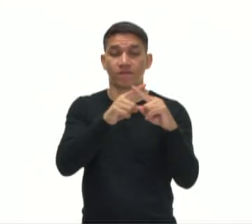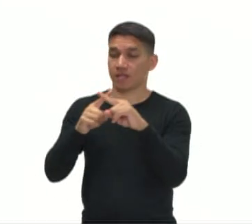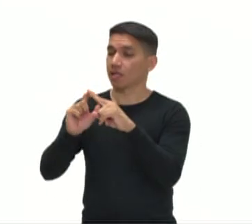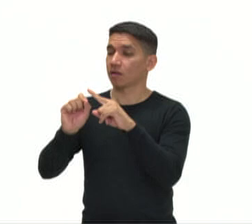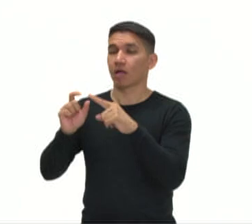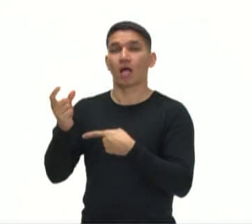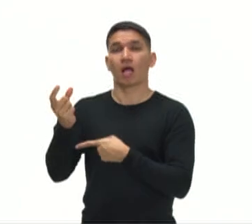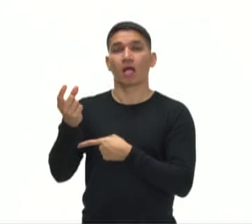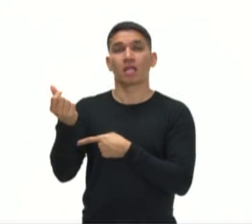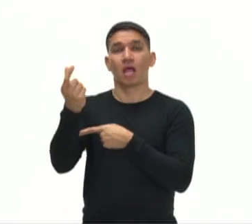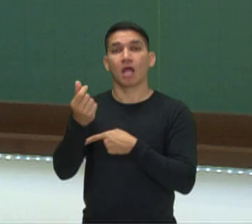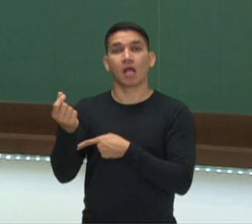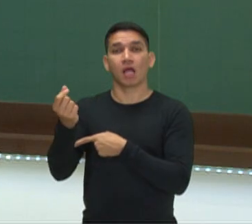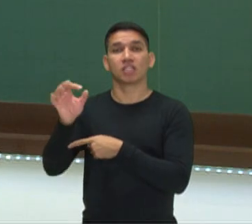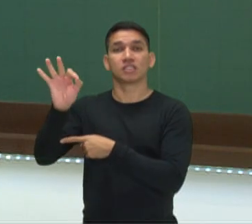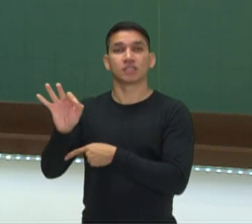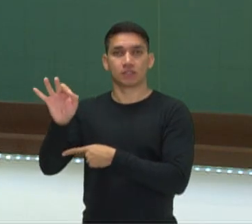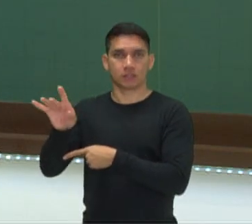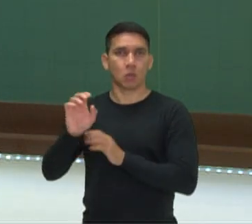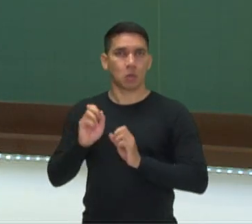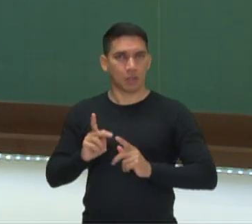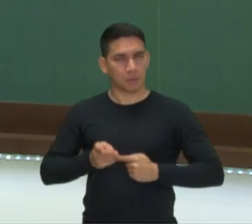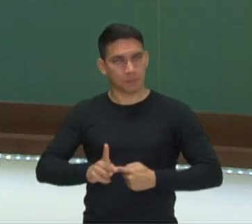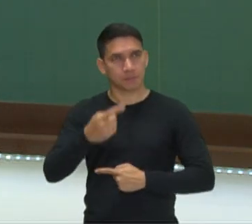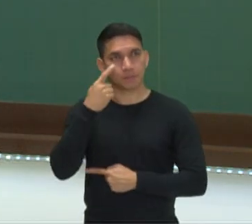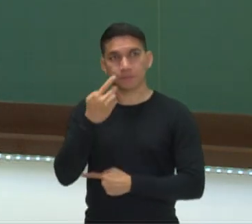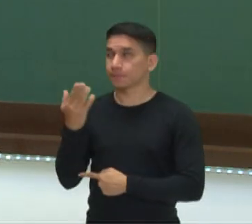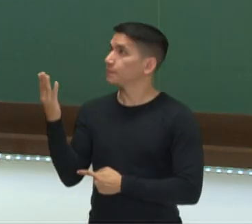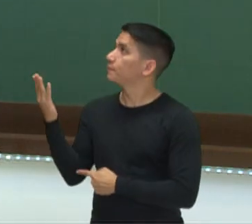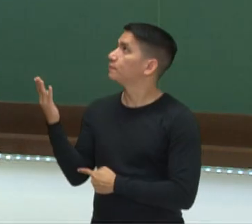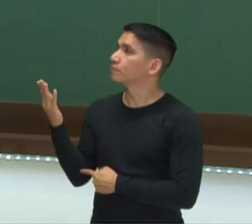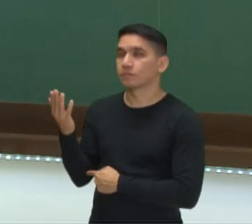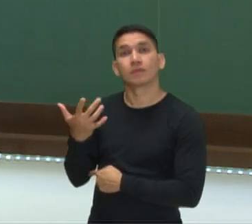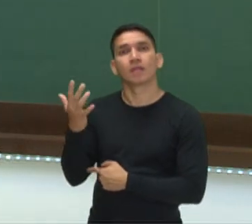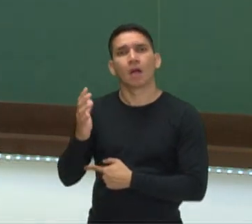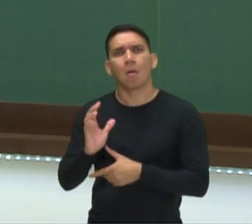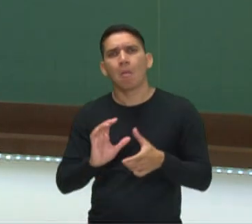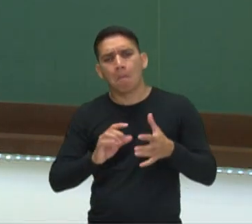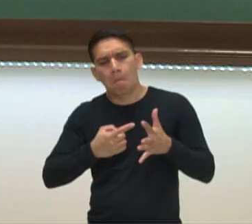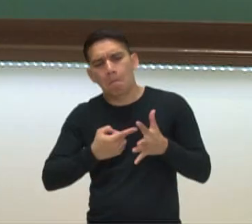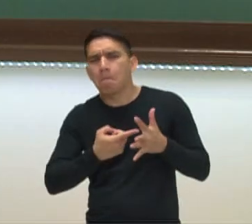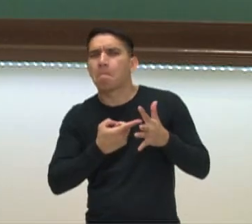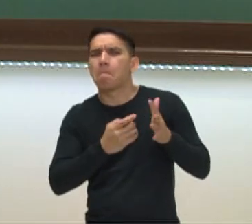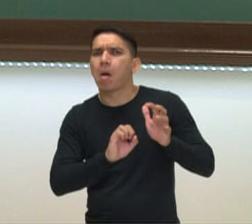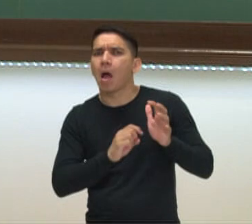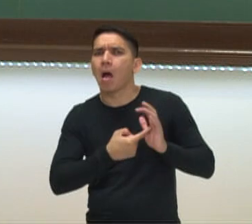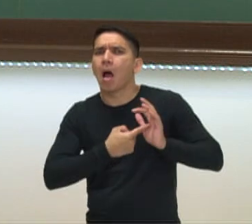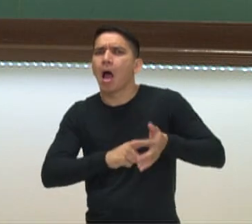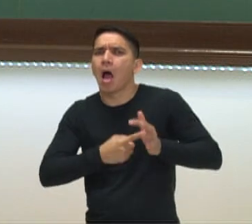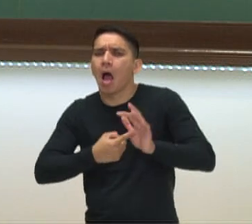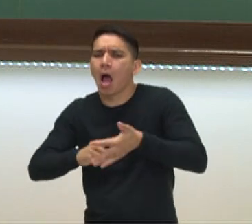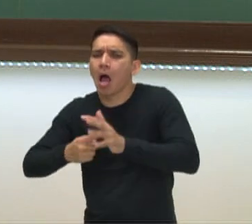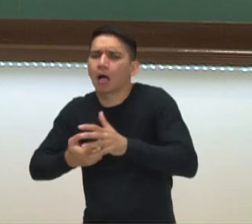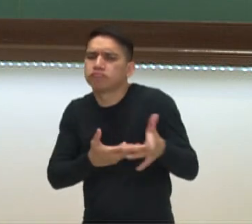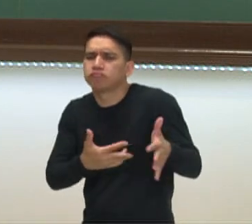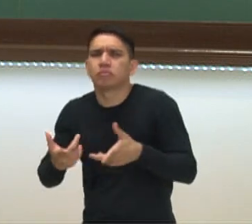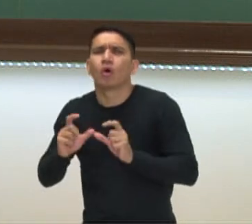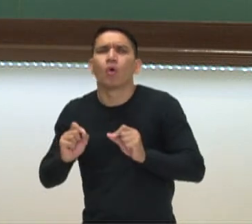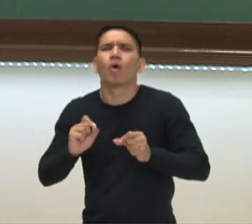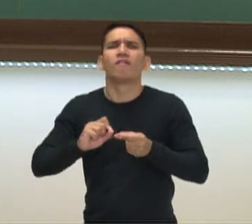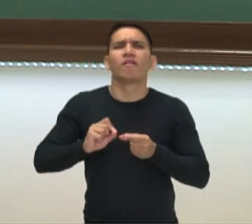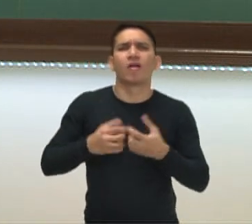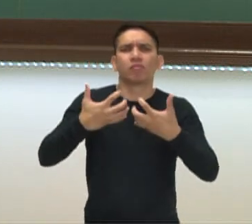tarifa. Tá certo? Continuando então. Máquinas, o que as máquinas fazem? As máquinas são alimentadas com